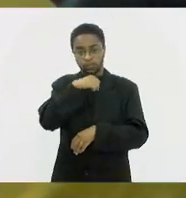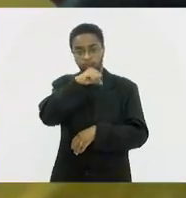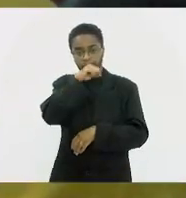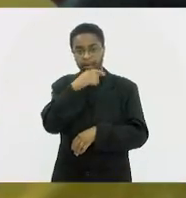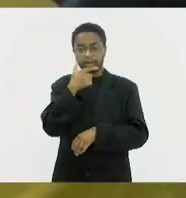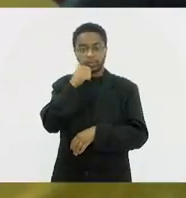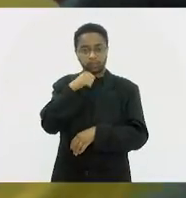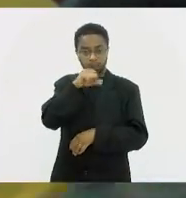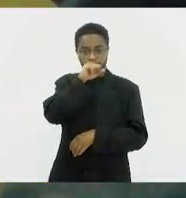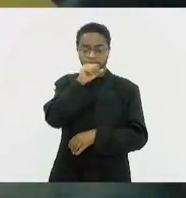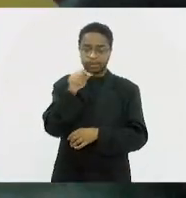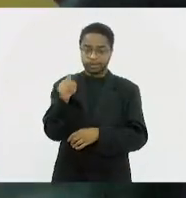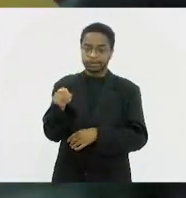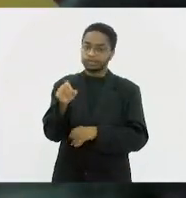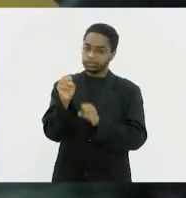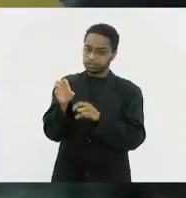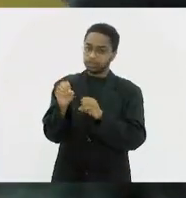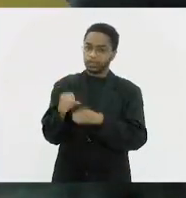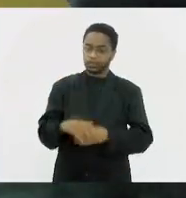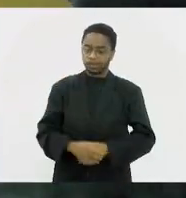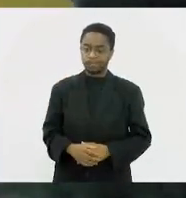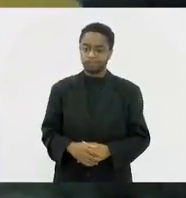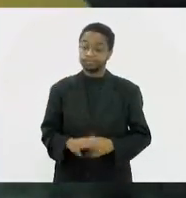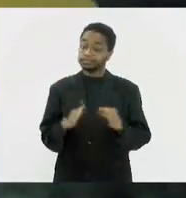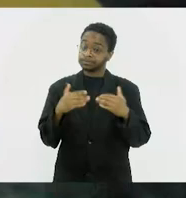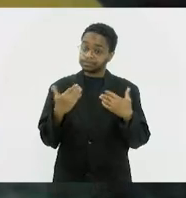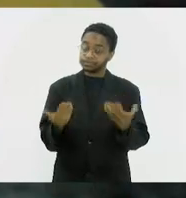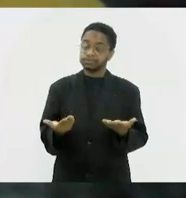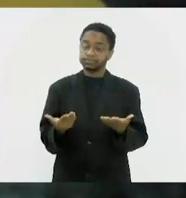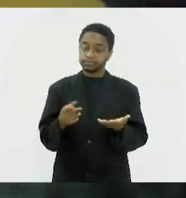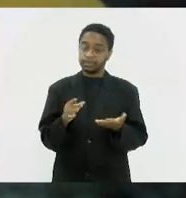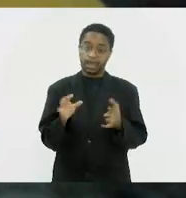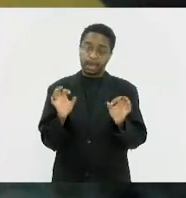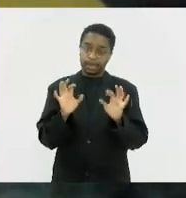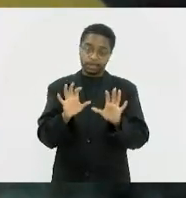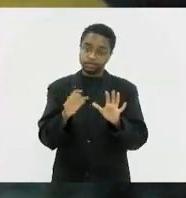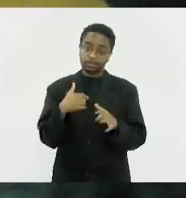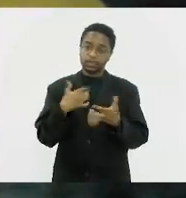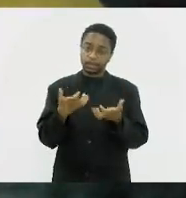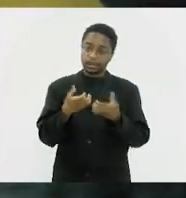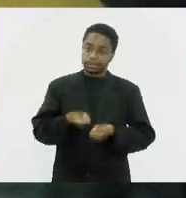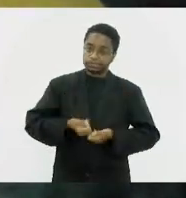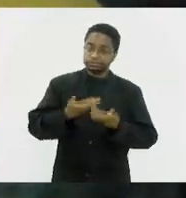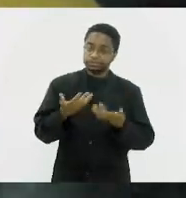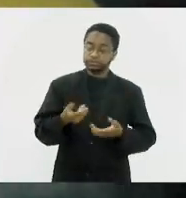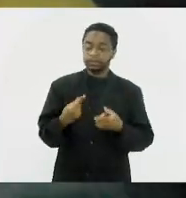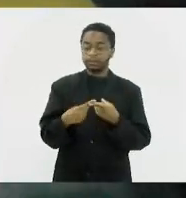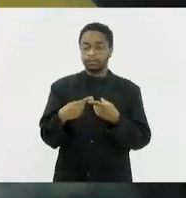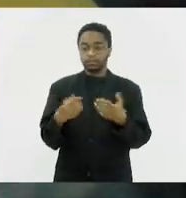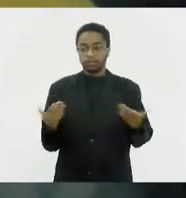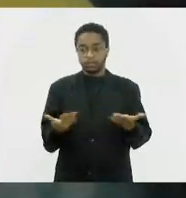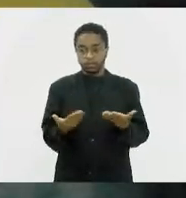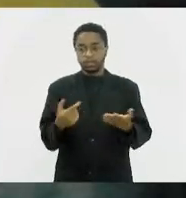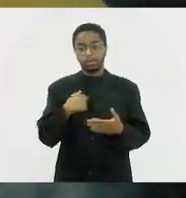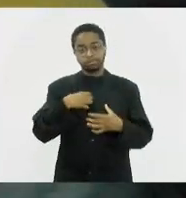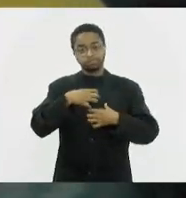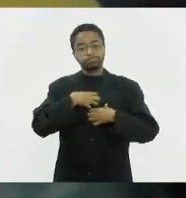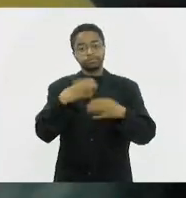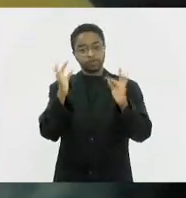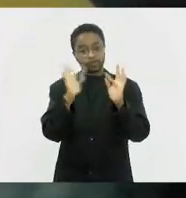mãe. Viu, gente? Então, é isso. Eu queria dar esse depoimento meu, porque hoje eu estou